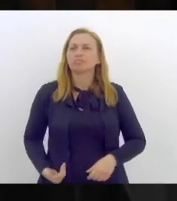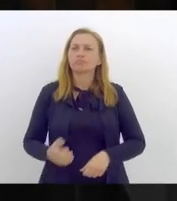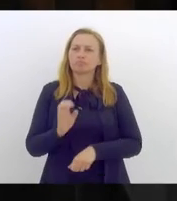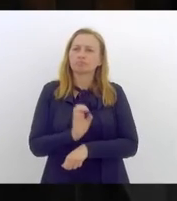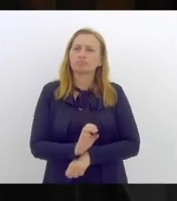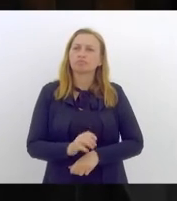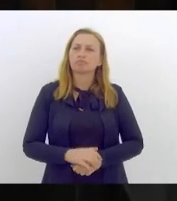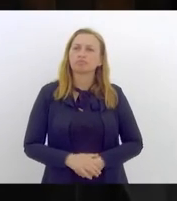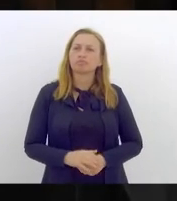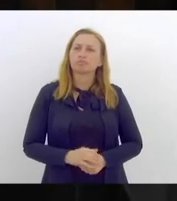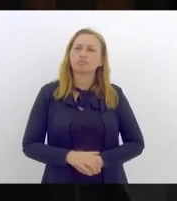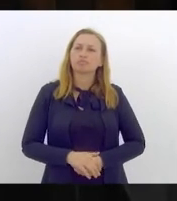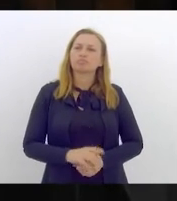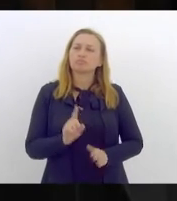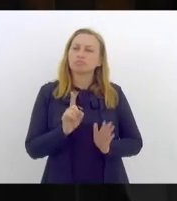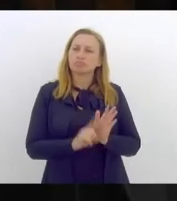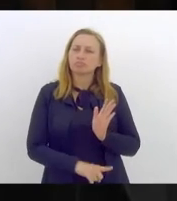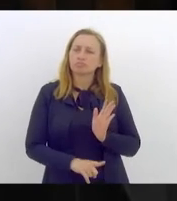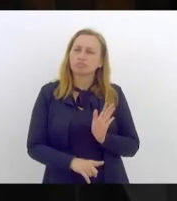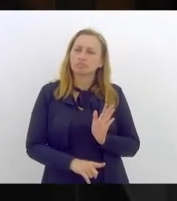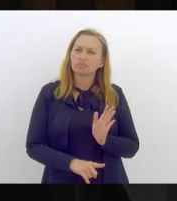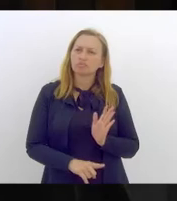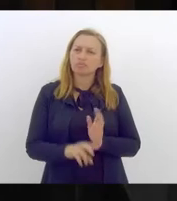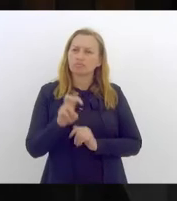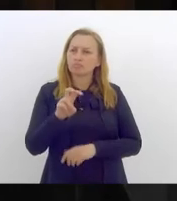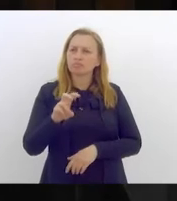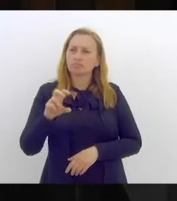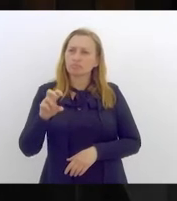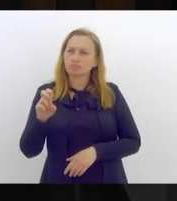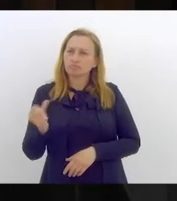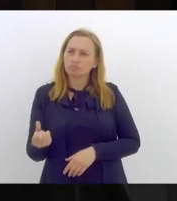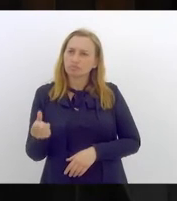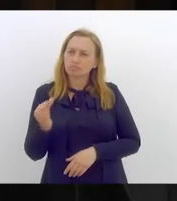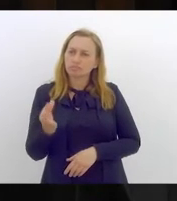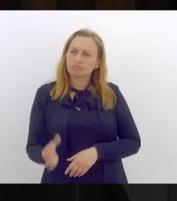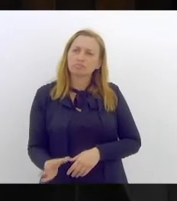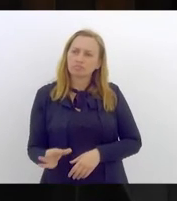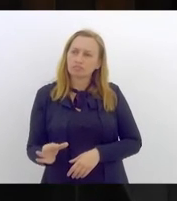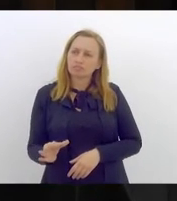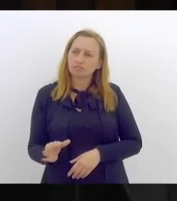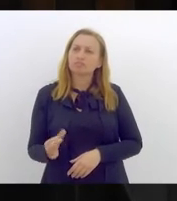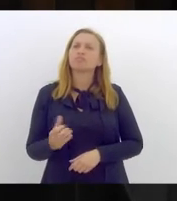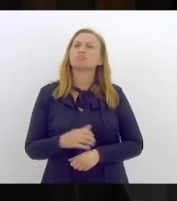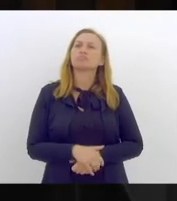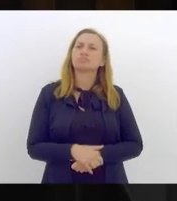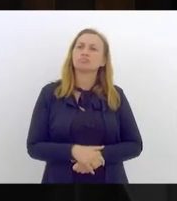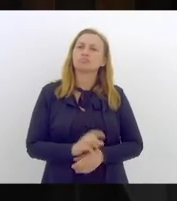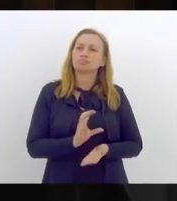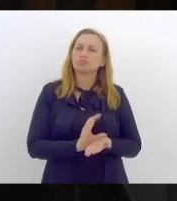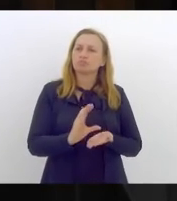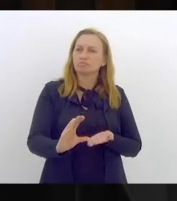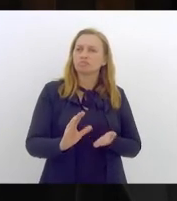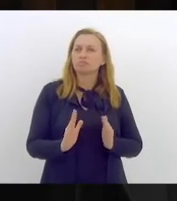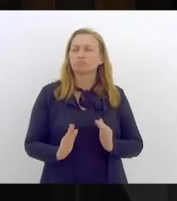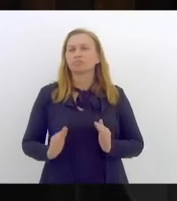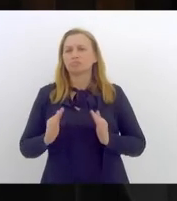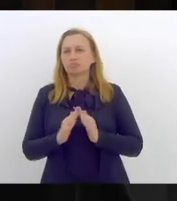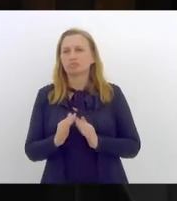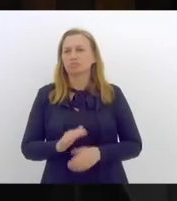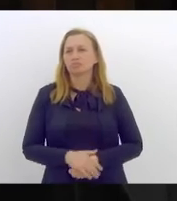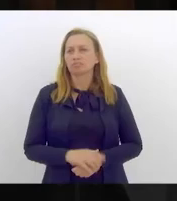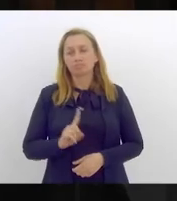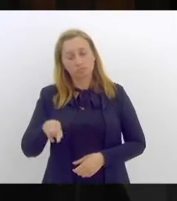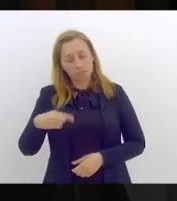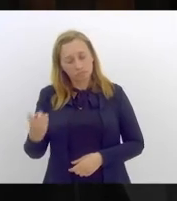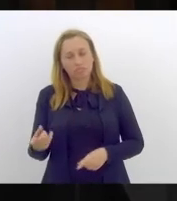para outro, reduzir em 56% os recursos destinados à habitação.